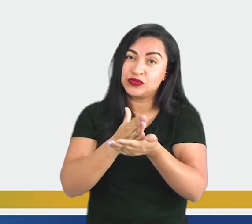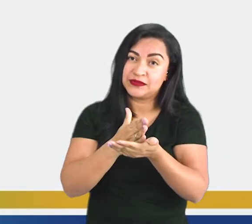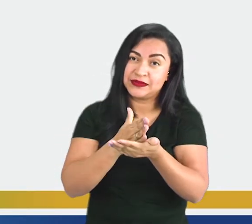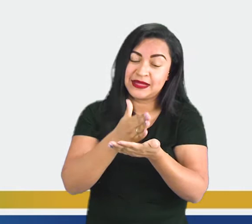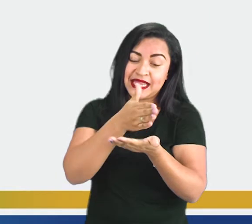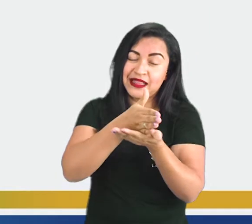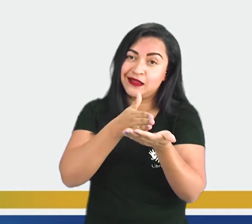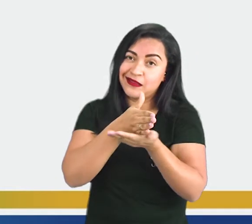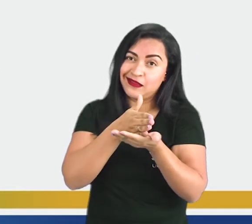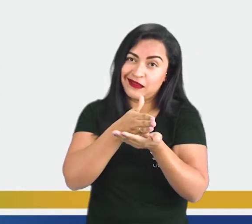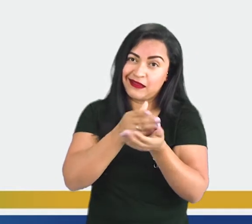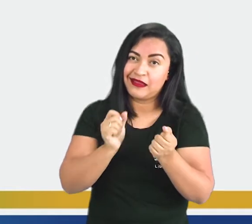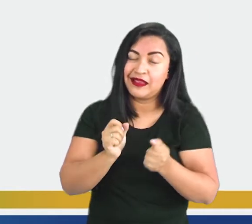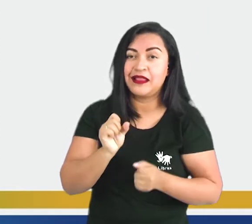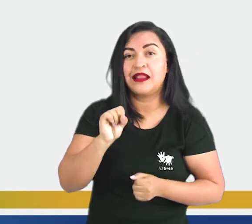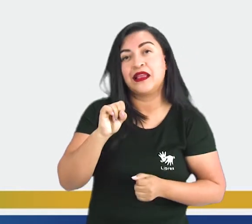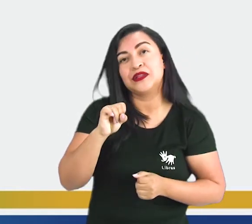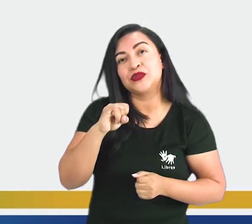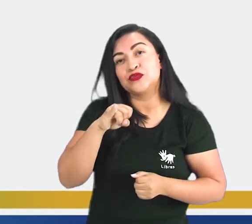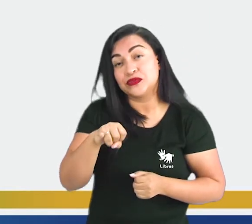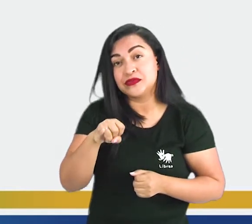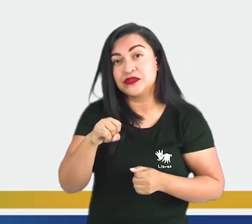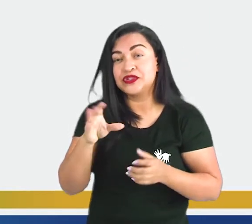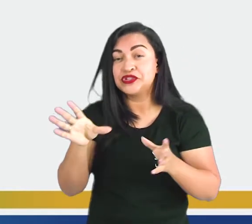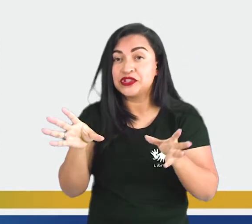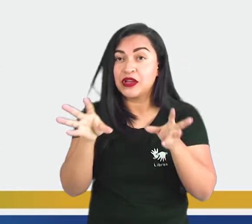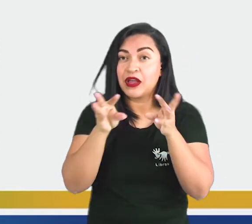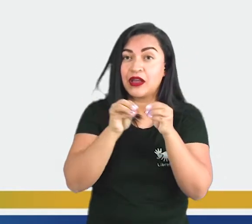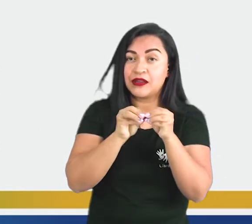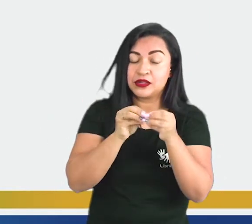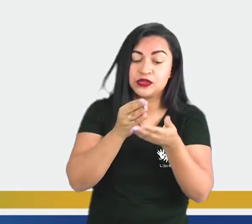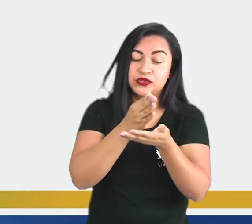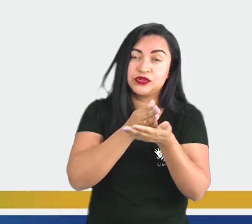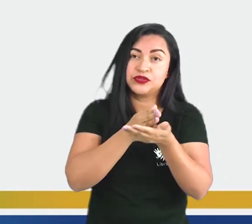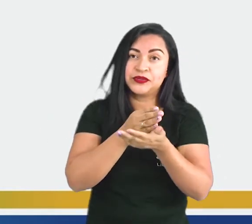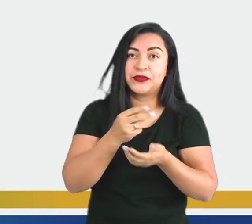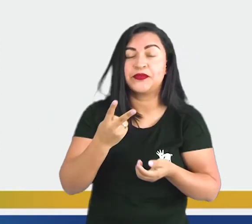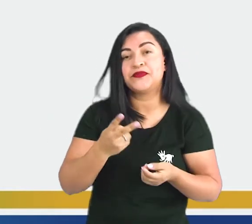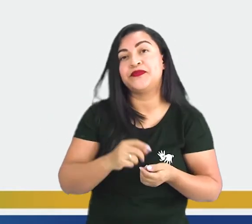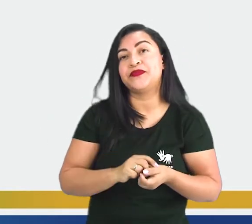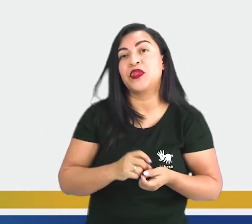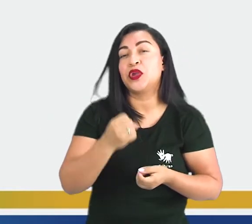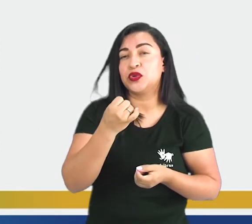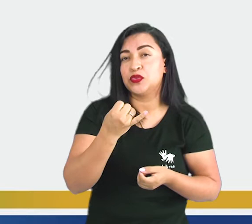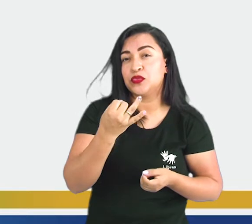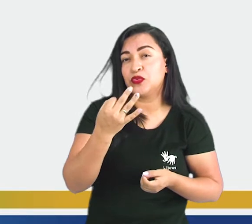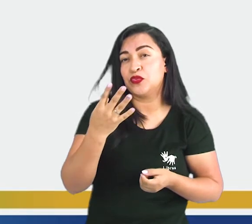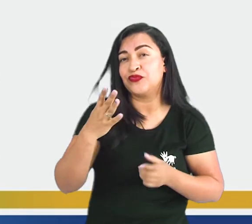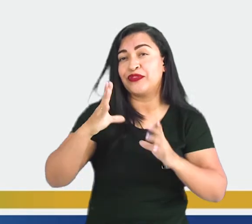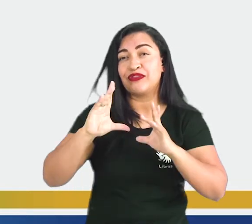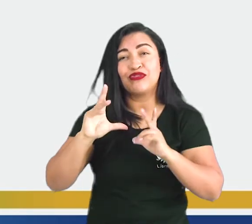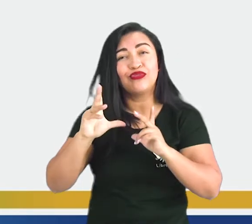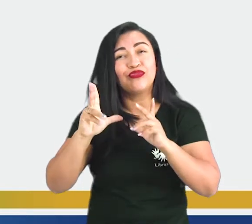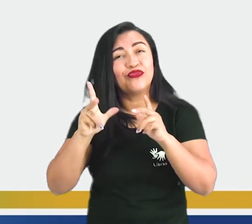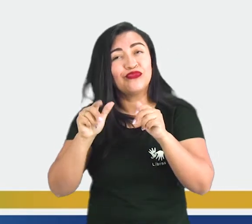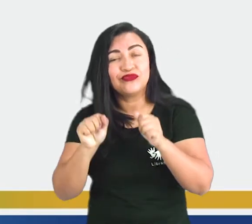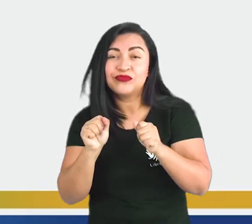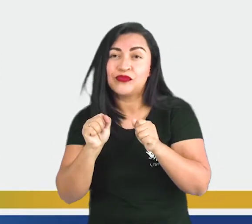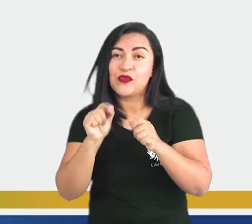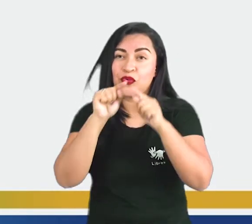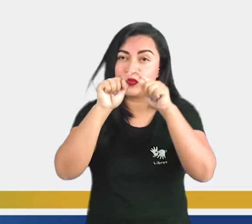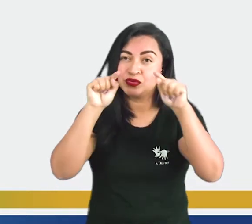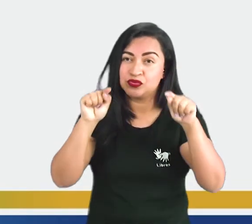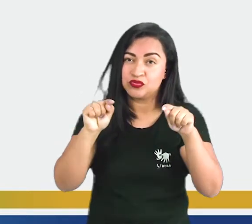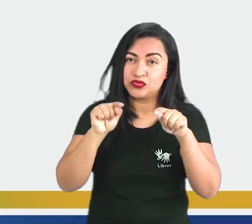Então, se a gente observar direitinho essa figura e contar todos os quadradinhos